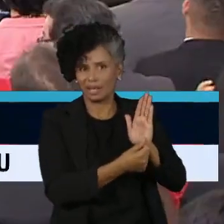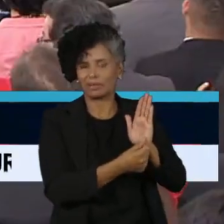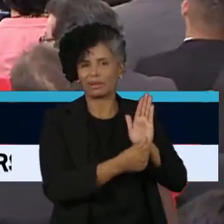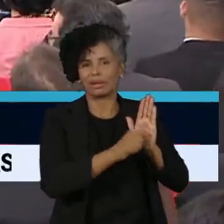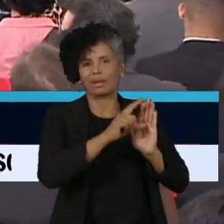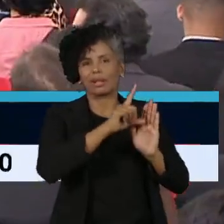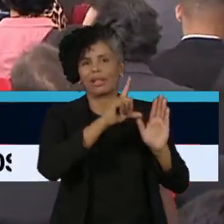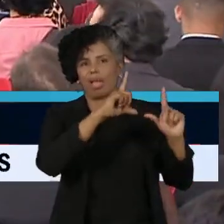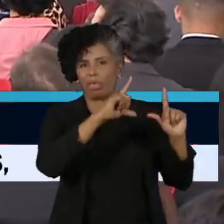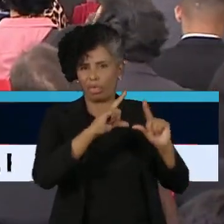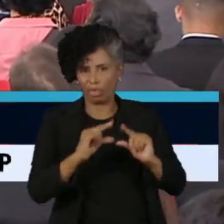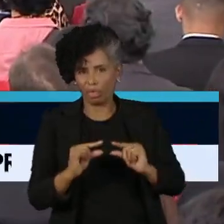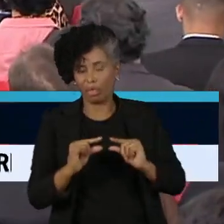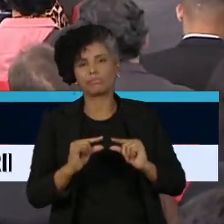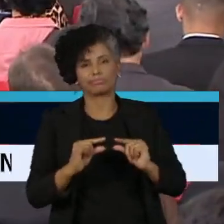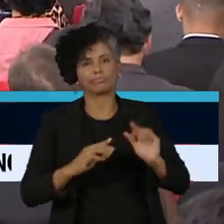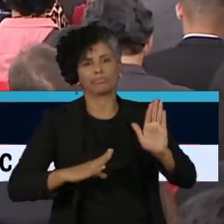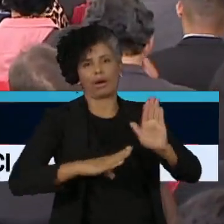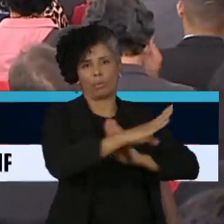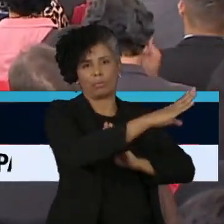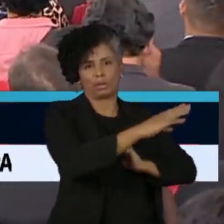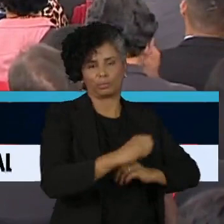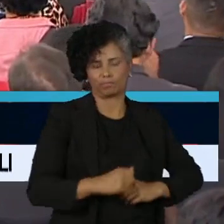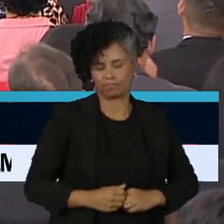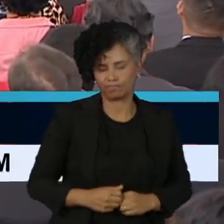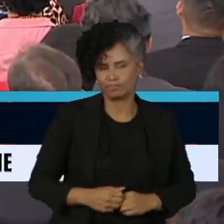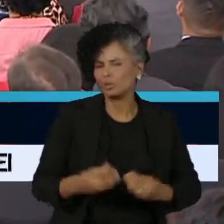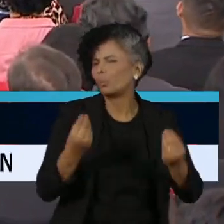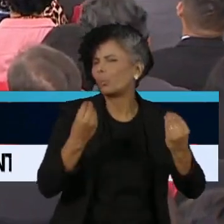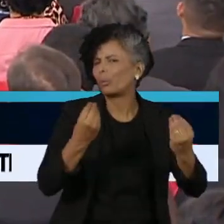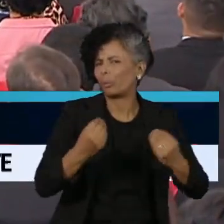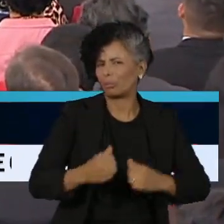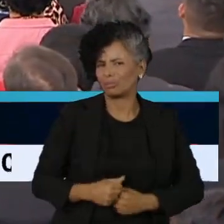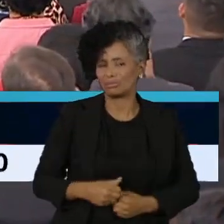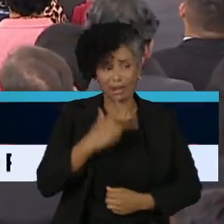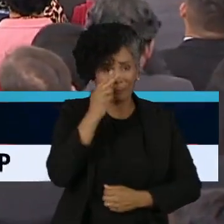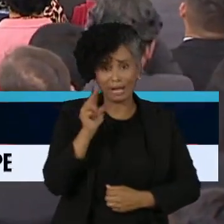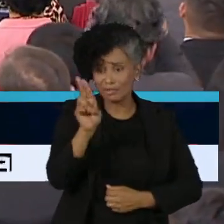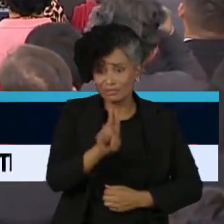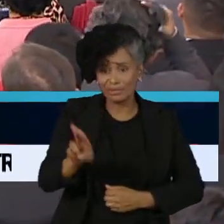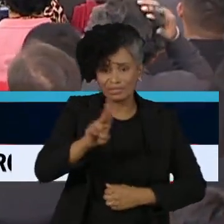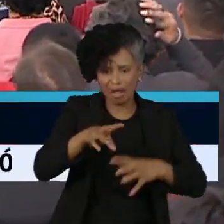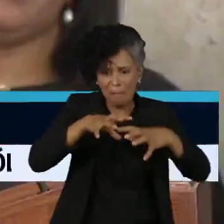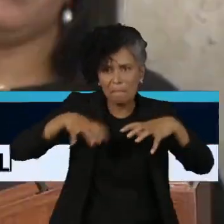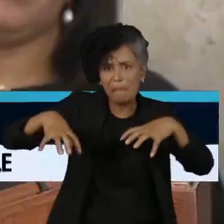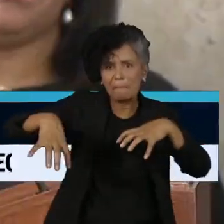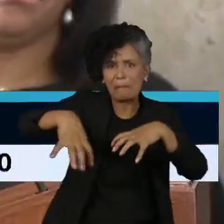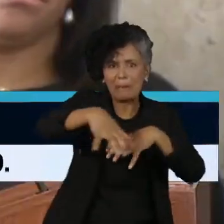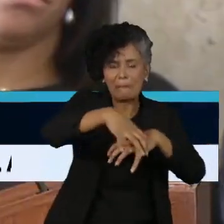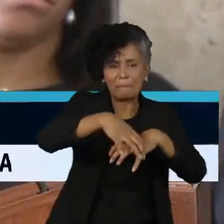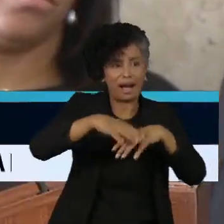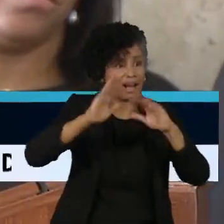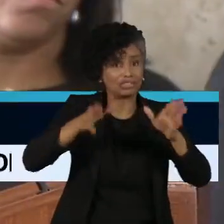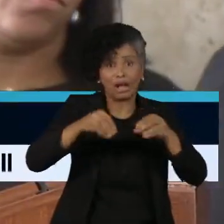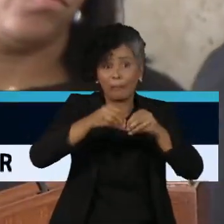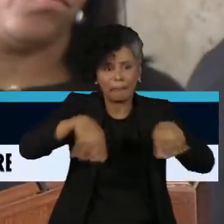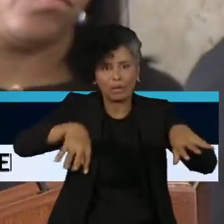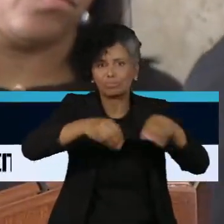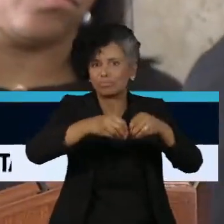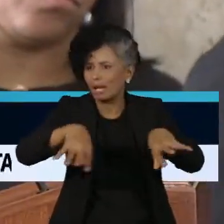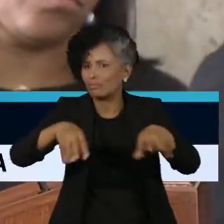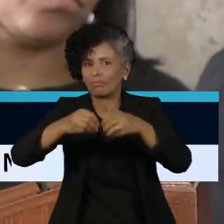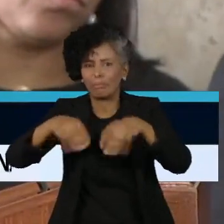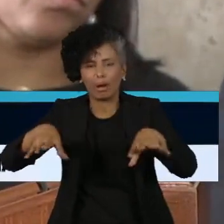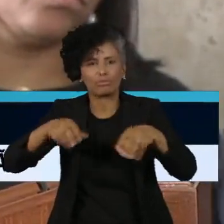isso, como sabemos, de ataques às universidades que eram continuamente detratadas, no segundo semestre do ano